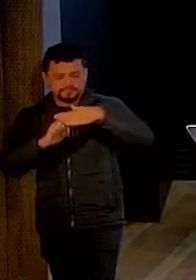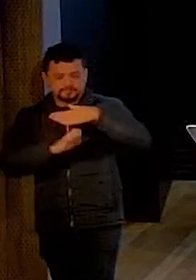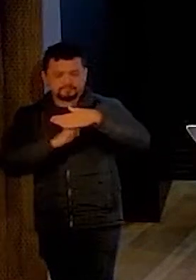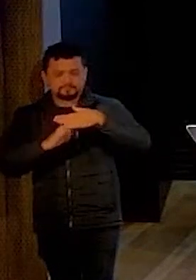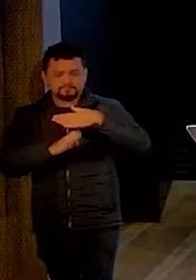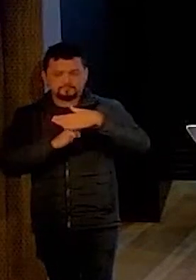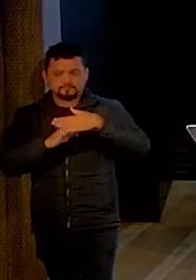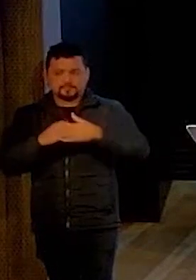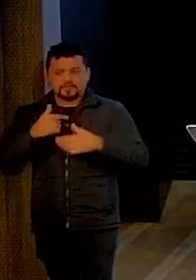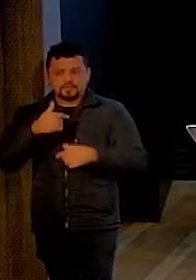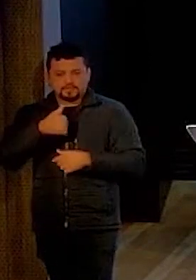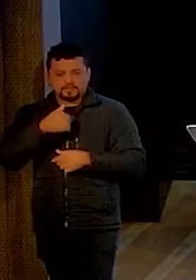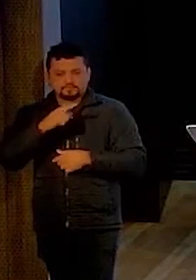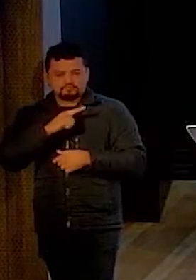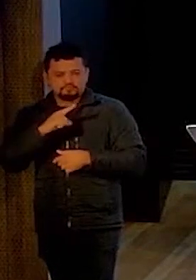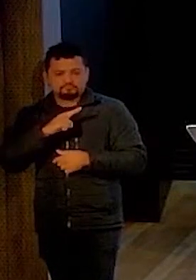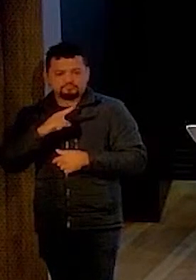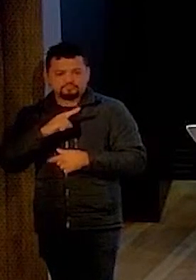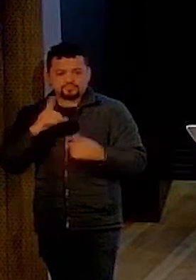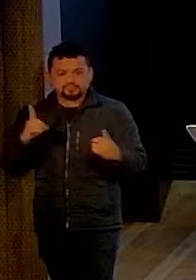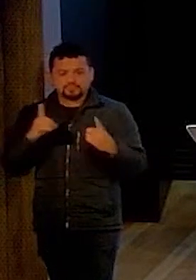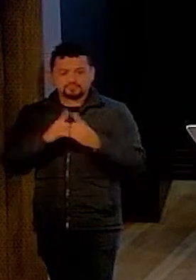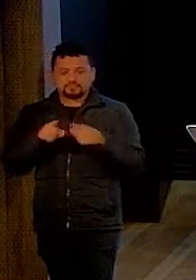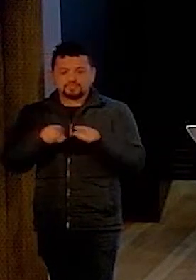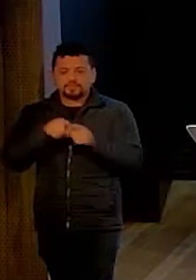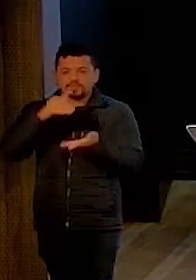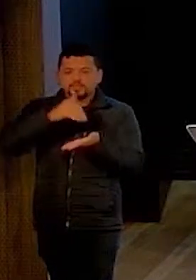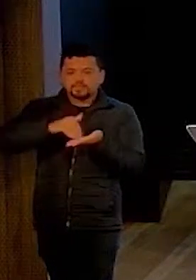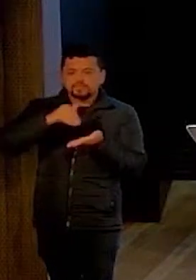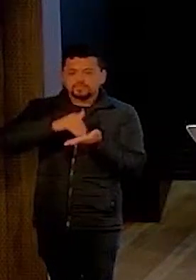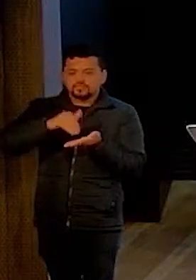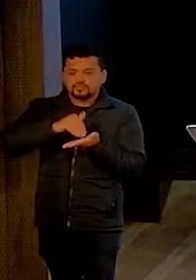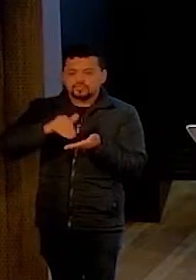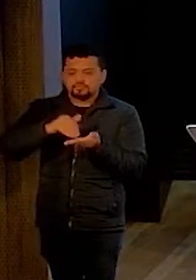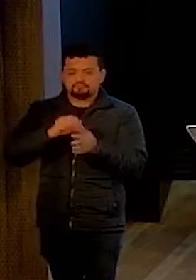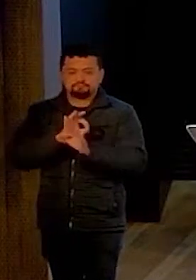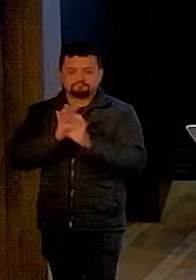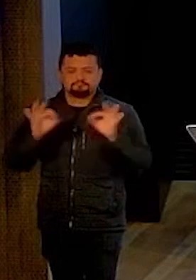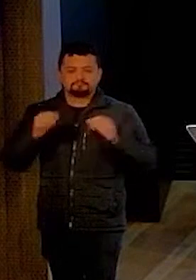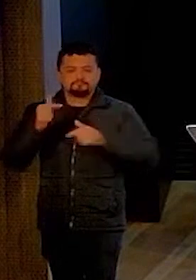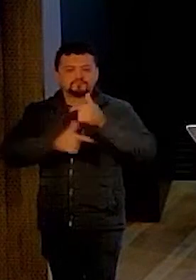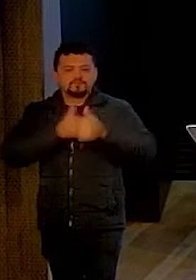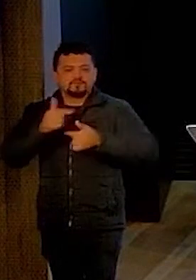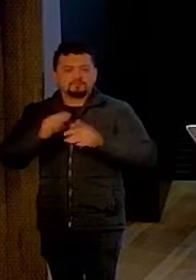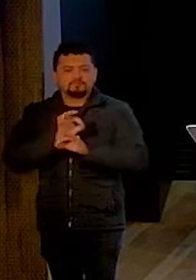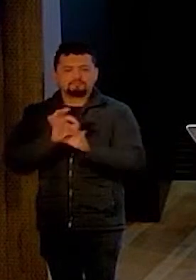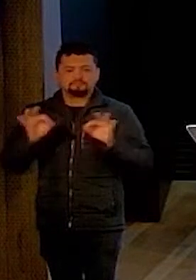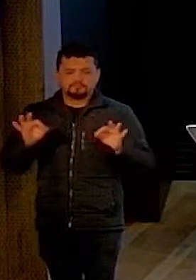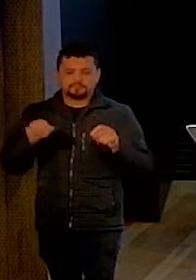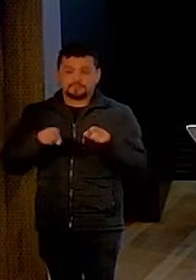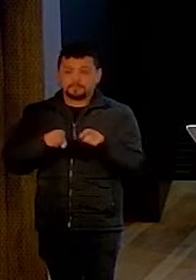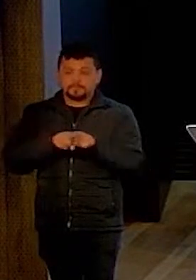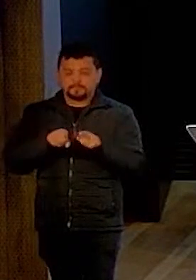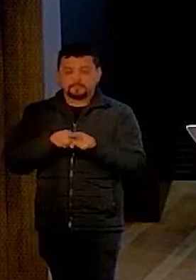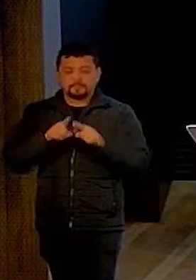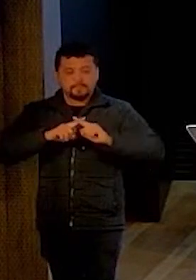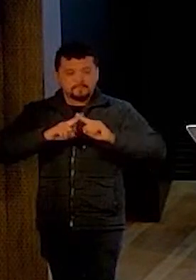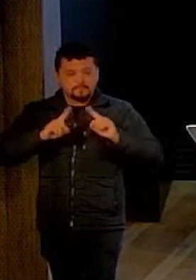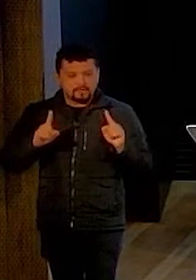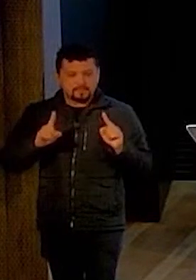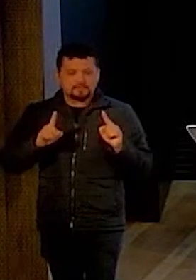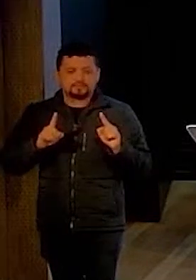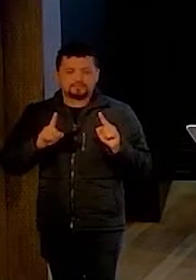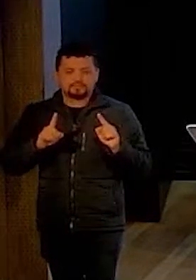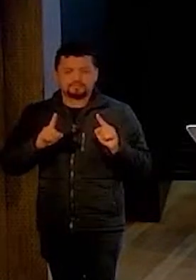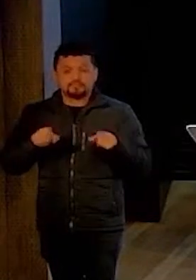eu prestava Assessoria tinha um escritório muito bom uma equipe muito boa mas a